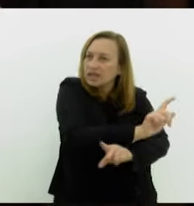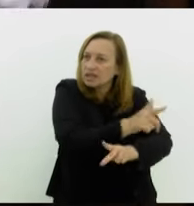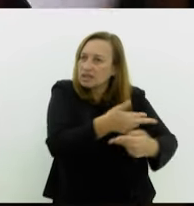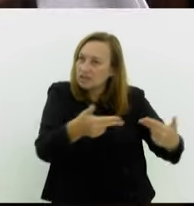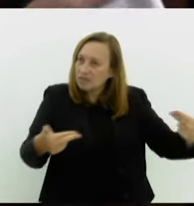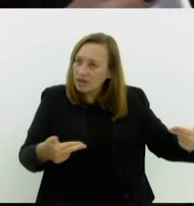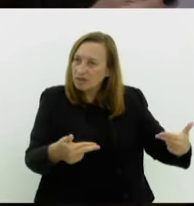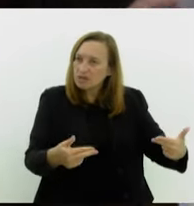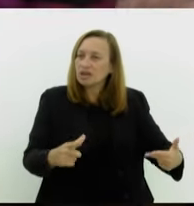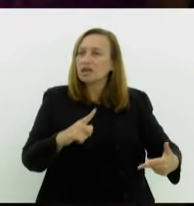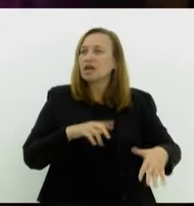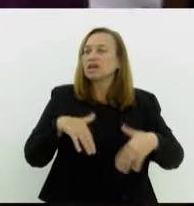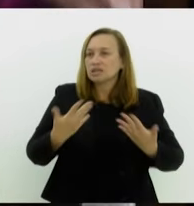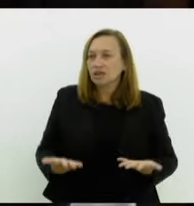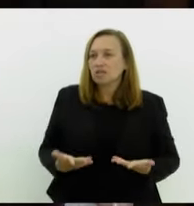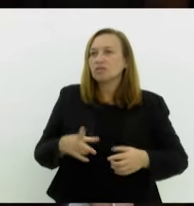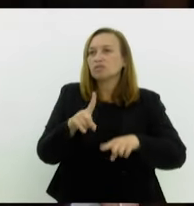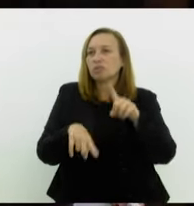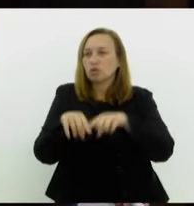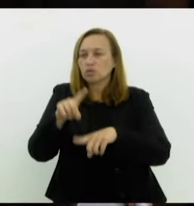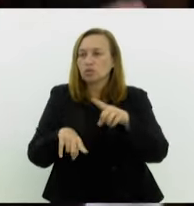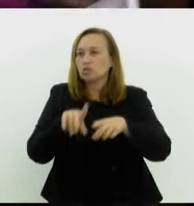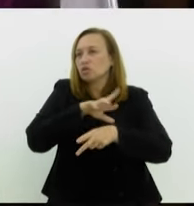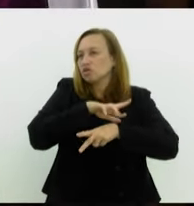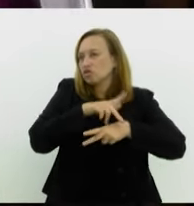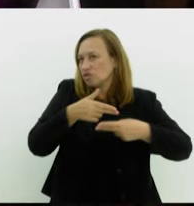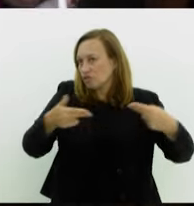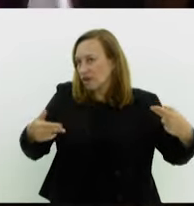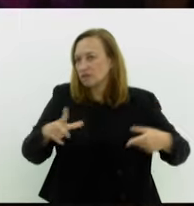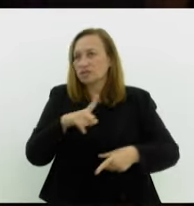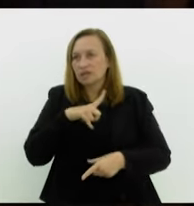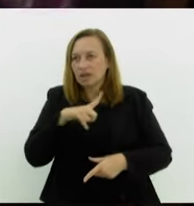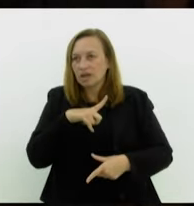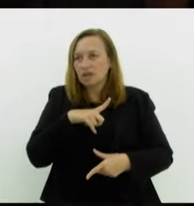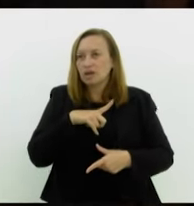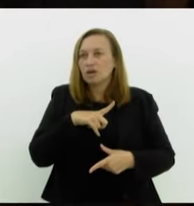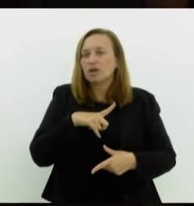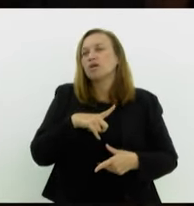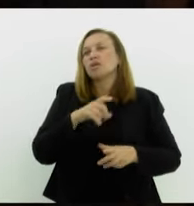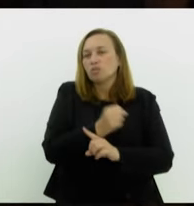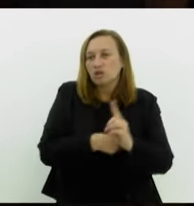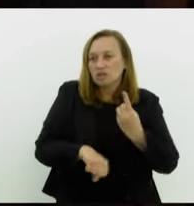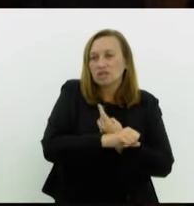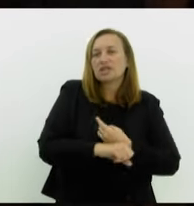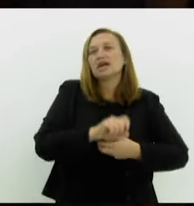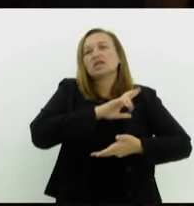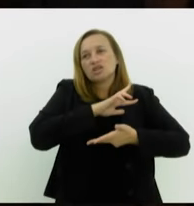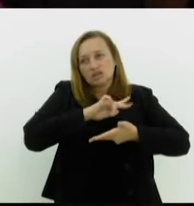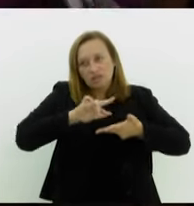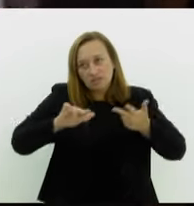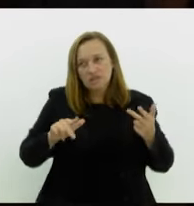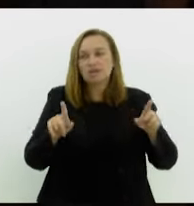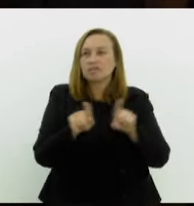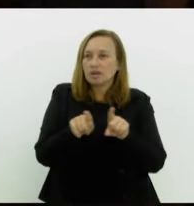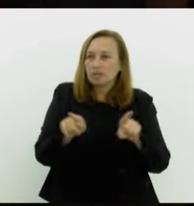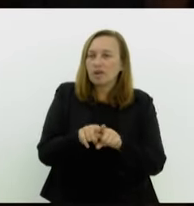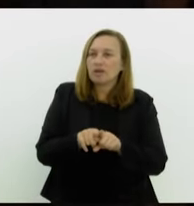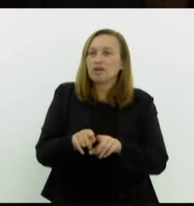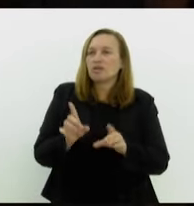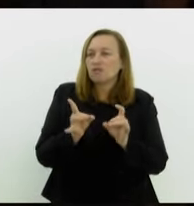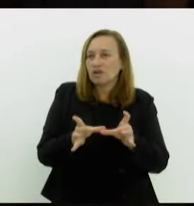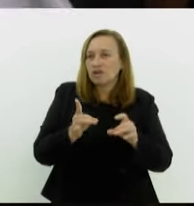ela gera produtos diversificados uma sociedade que é diversificada então ela vende